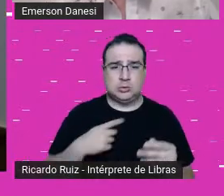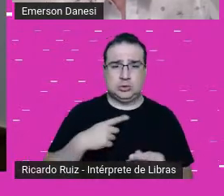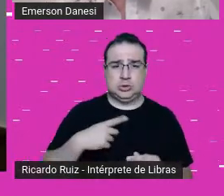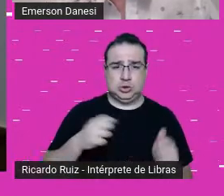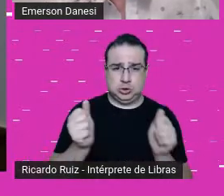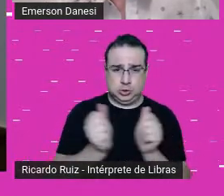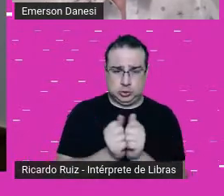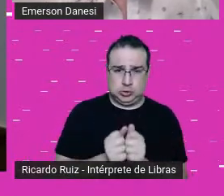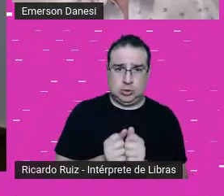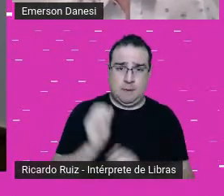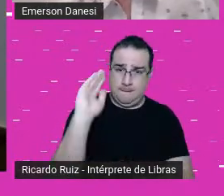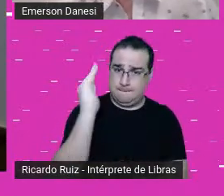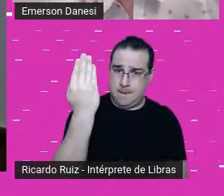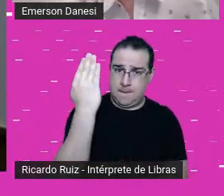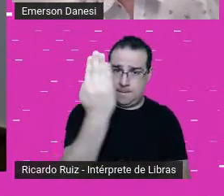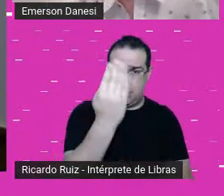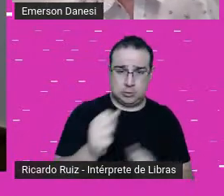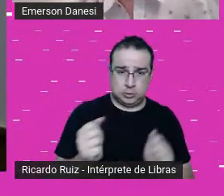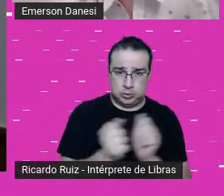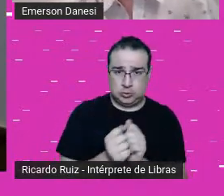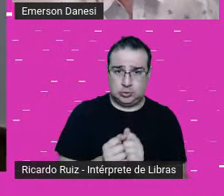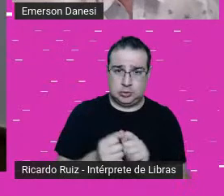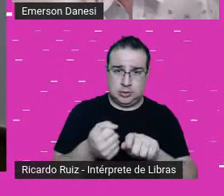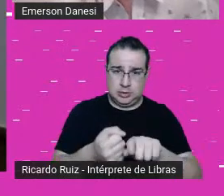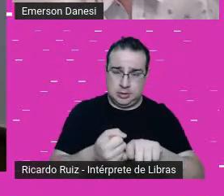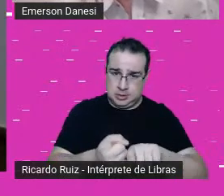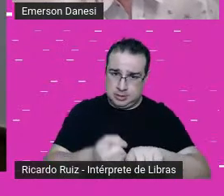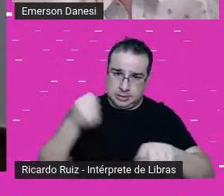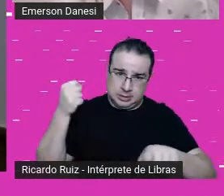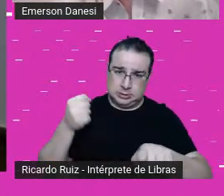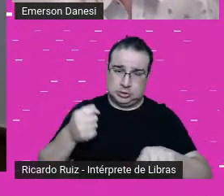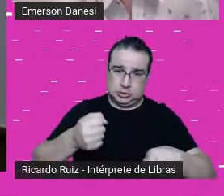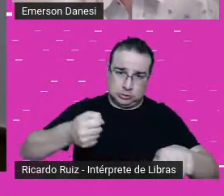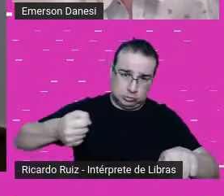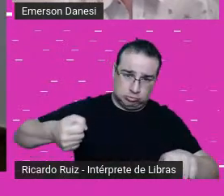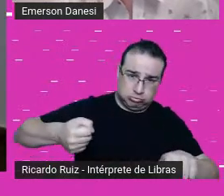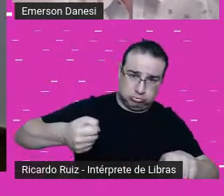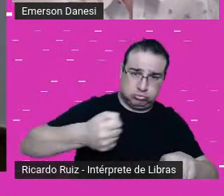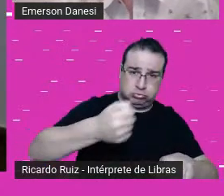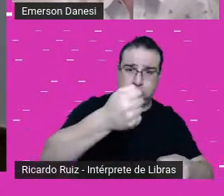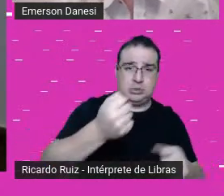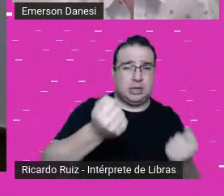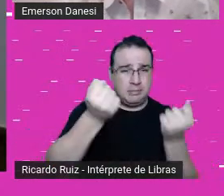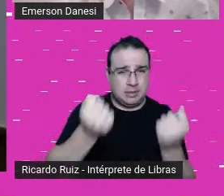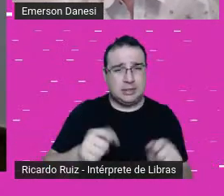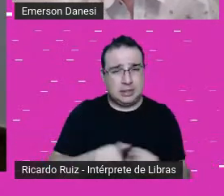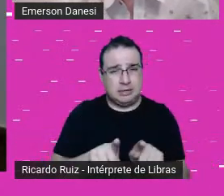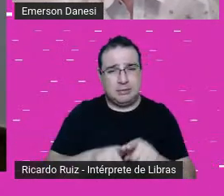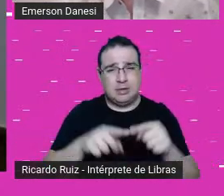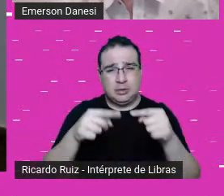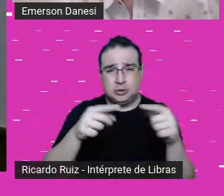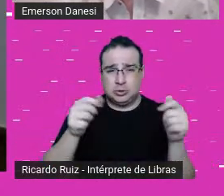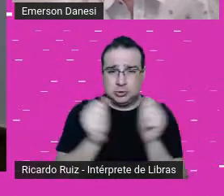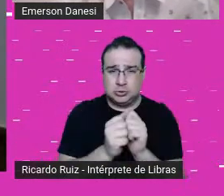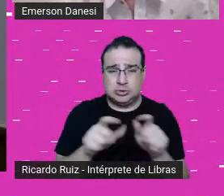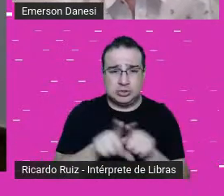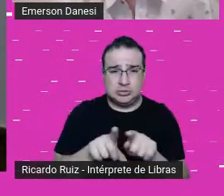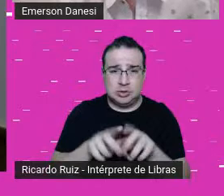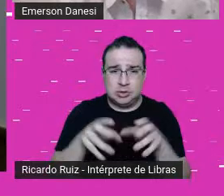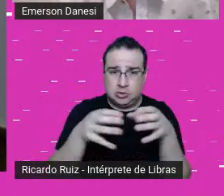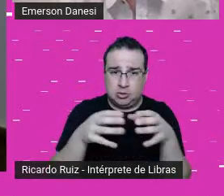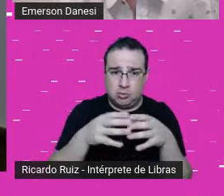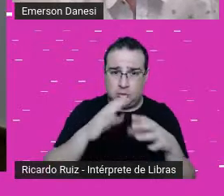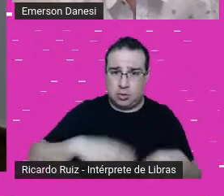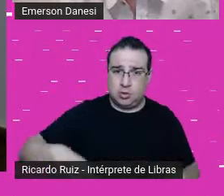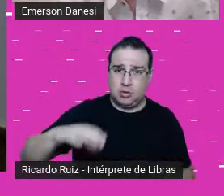essas madeiras e a serra elétrica, que era super pesado, o couro com essa capa, o saco de